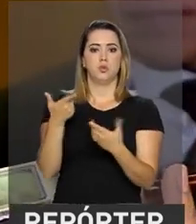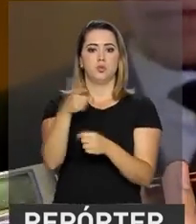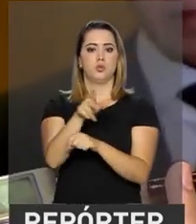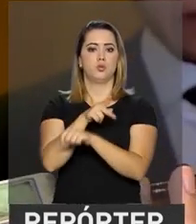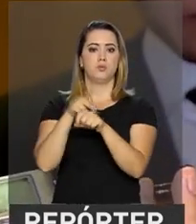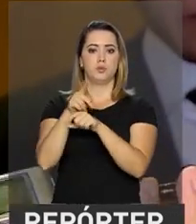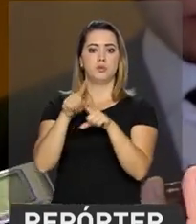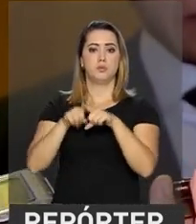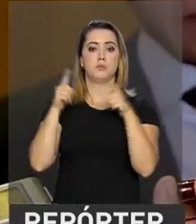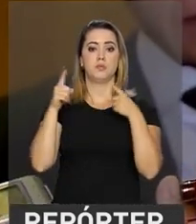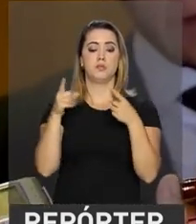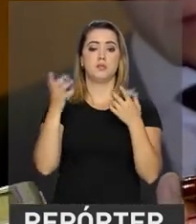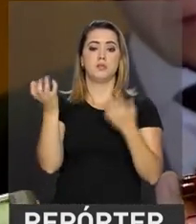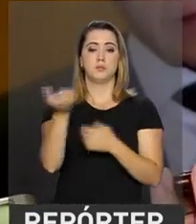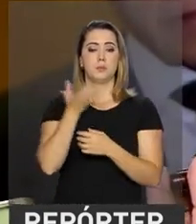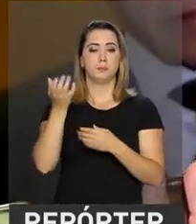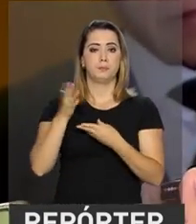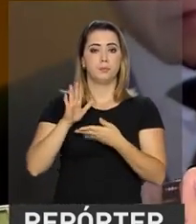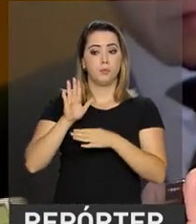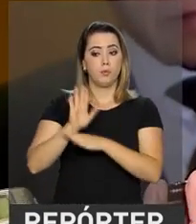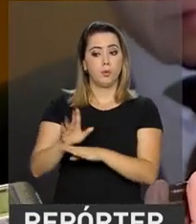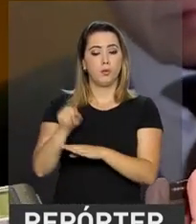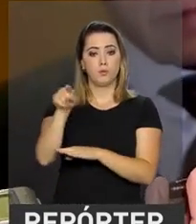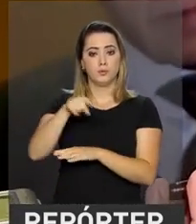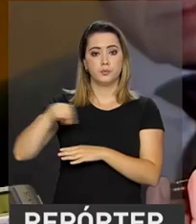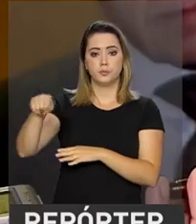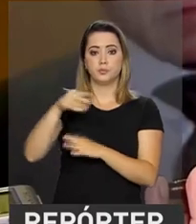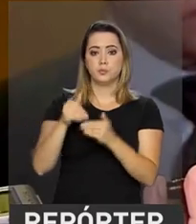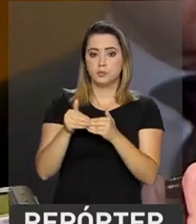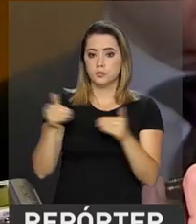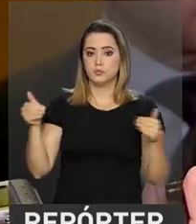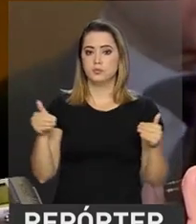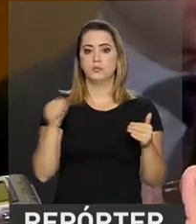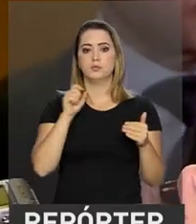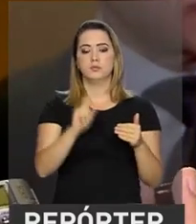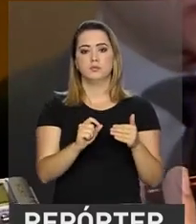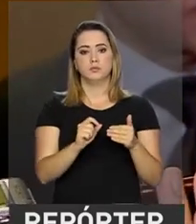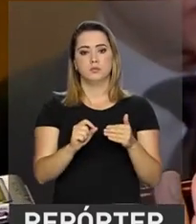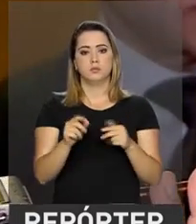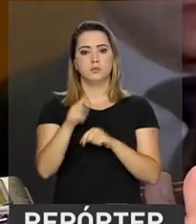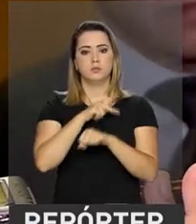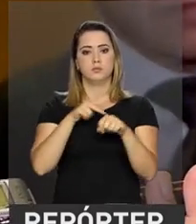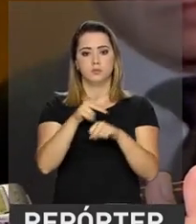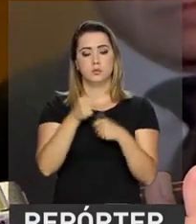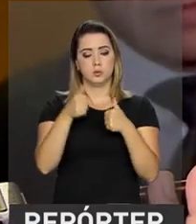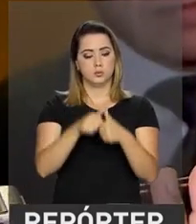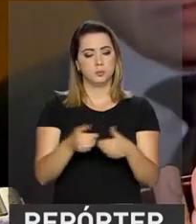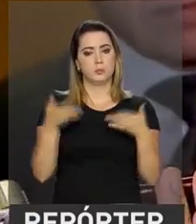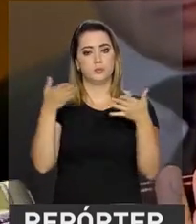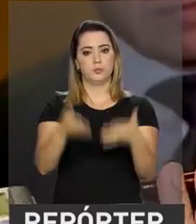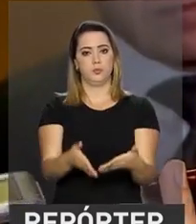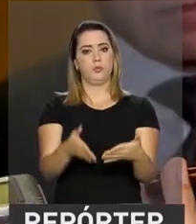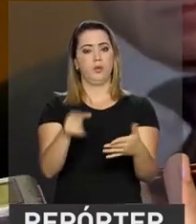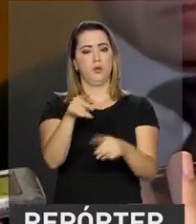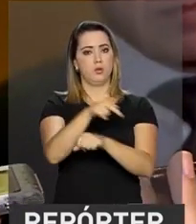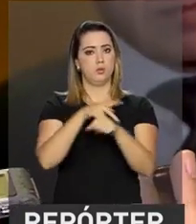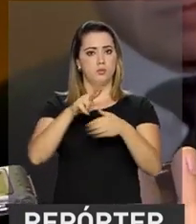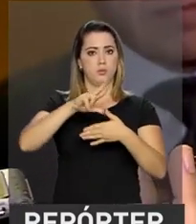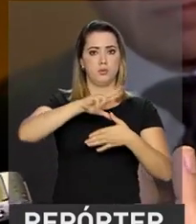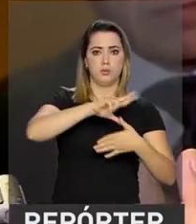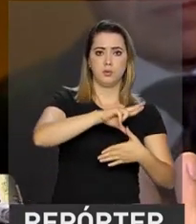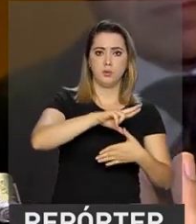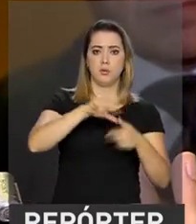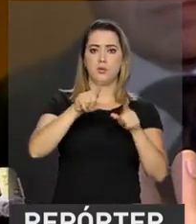naturalmente, mas querem manifestações que se ampliem dos países que aqui estão para os países da América Latina,